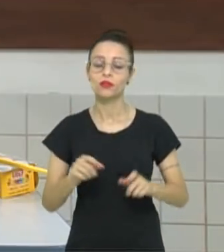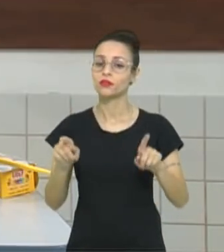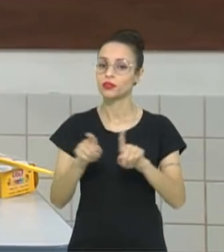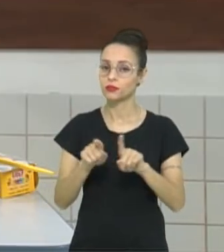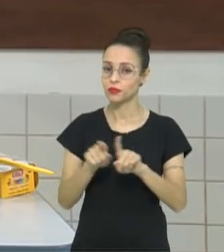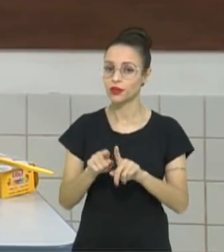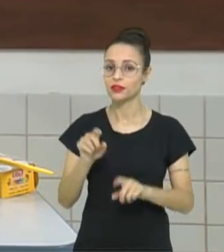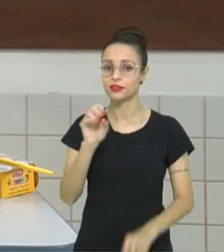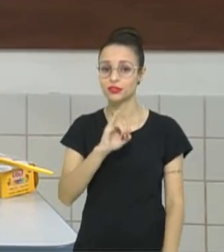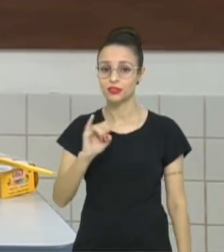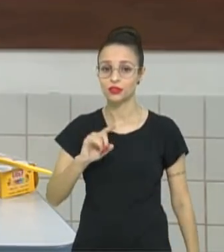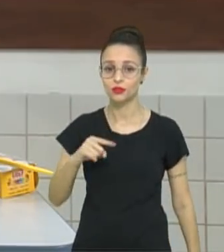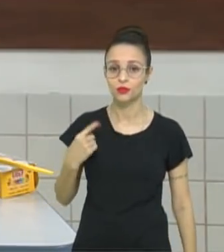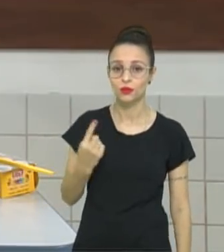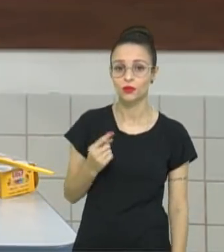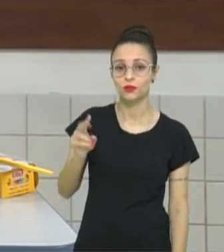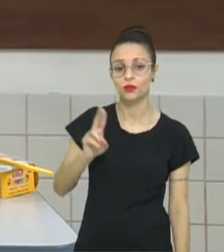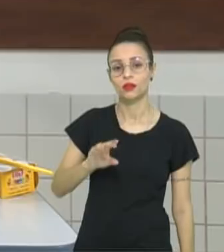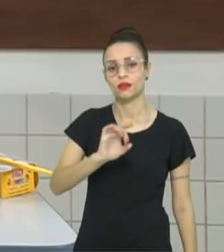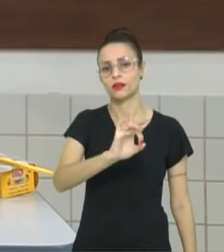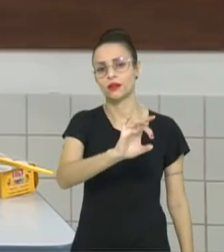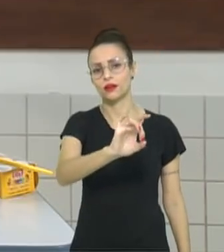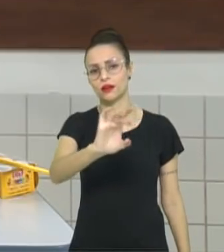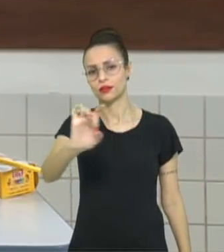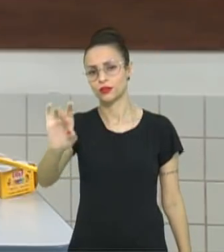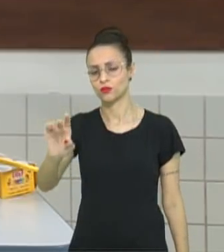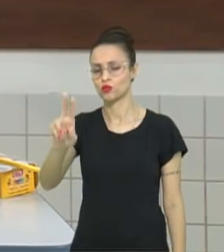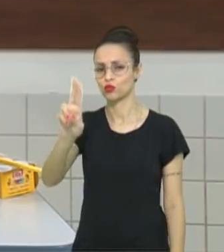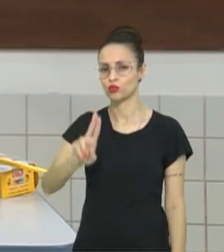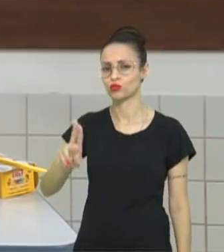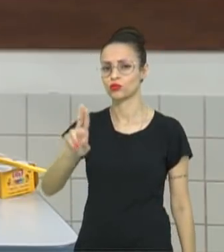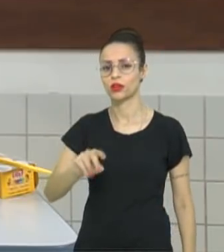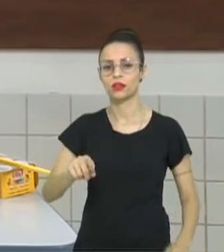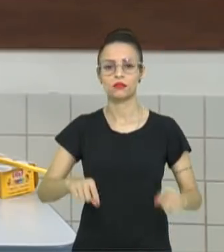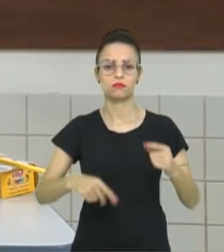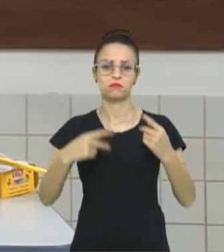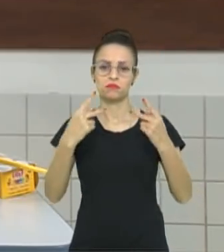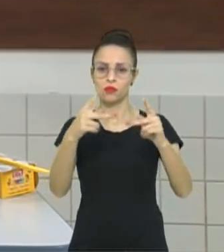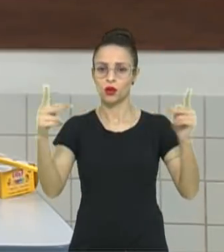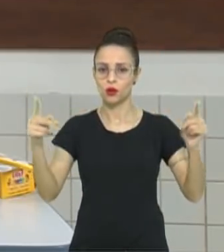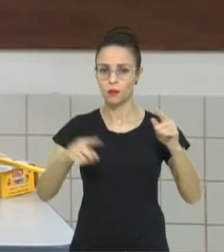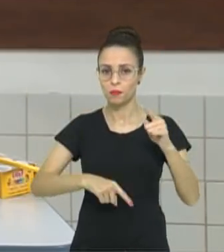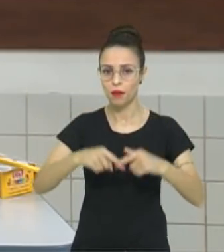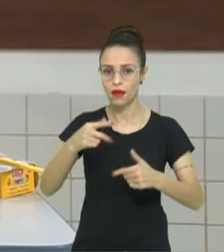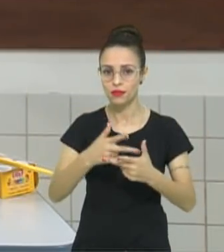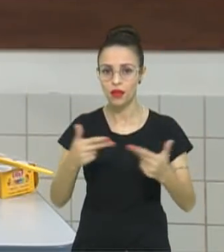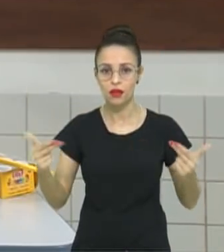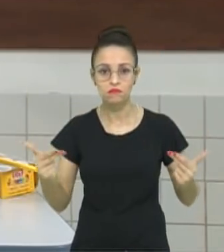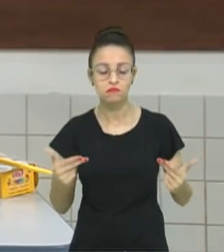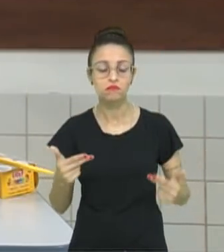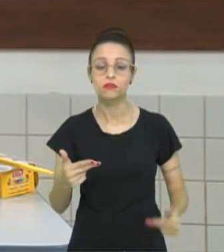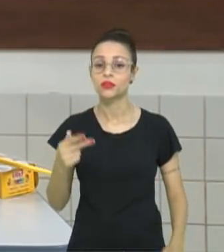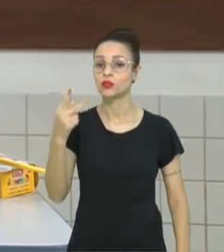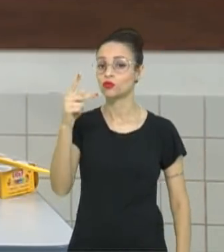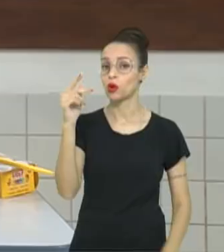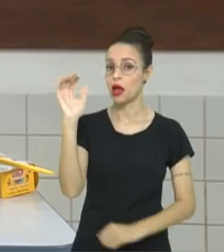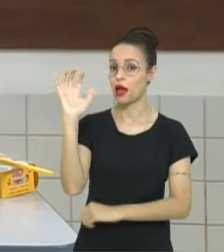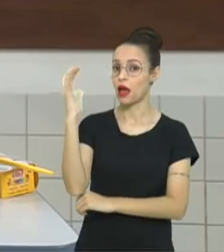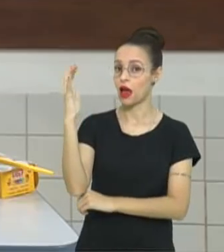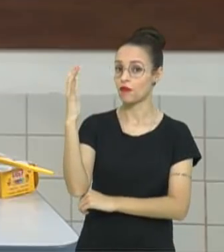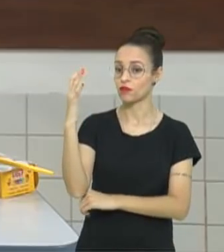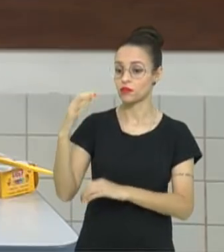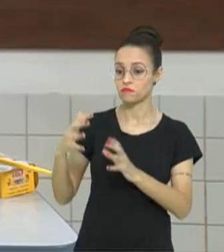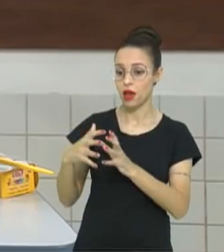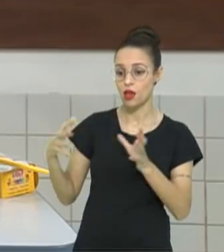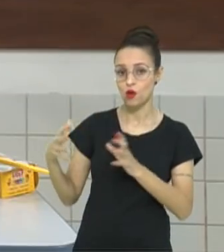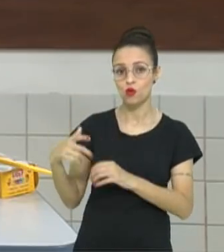como se nós usarmos, né, cada um vai usar aí na sua casa o que você tem de disponível. De repente, a sua árvore vai ficar